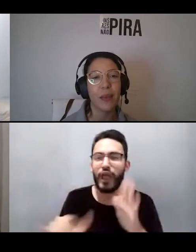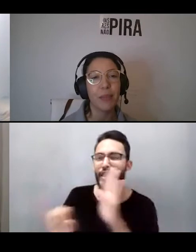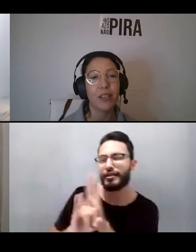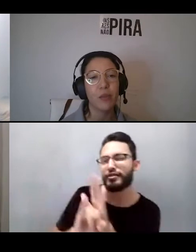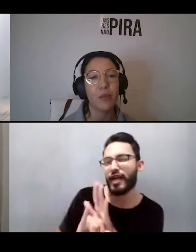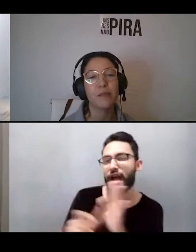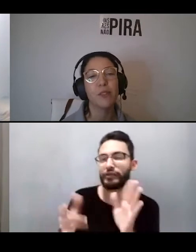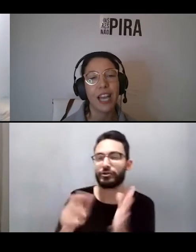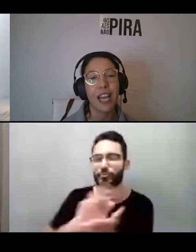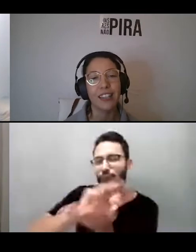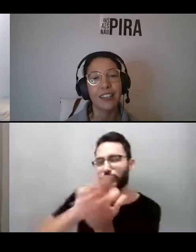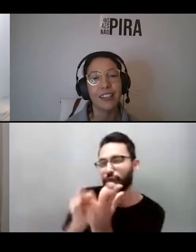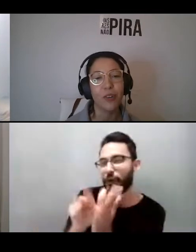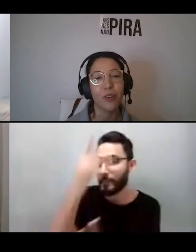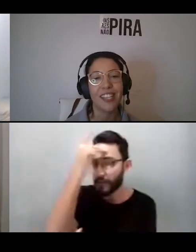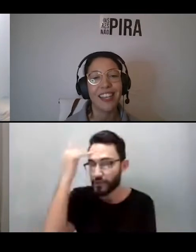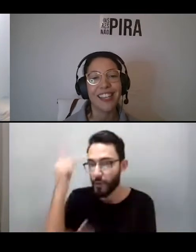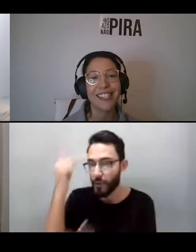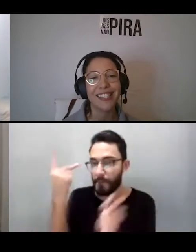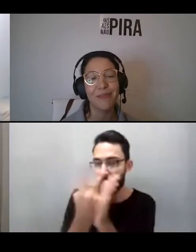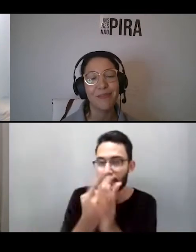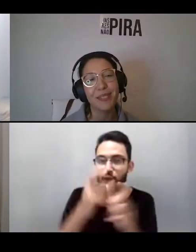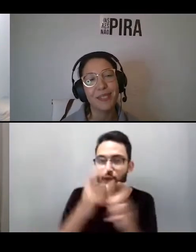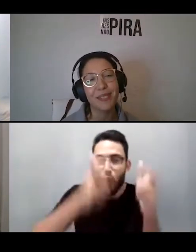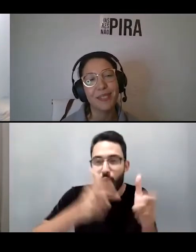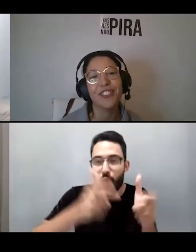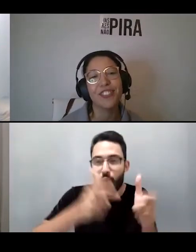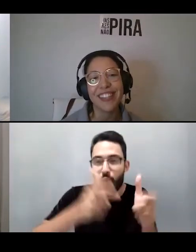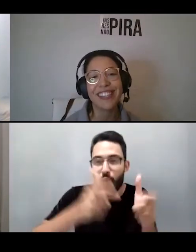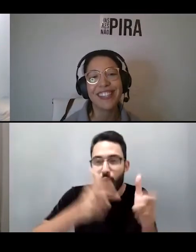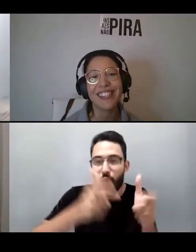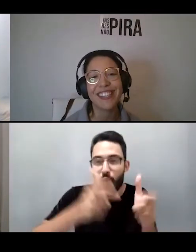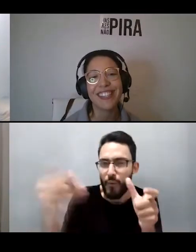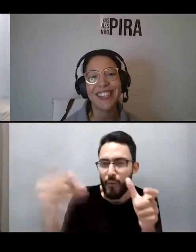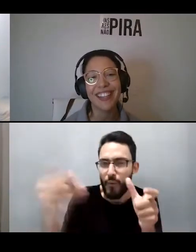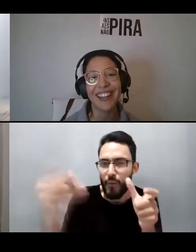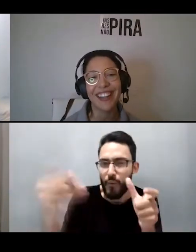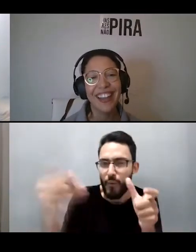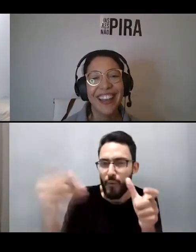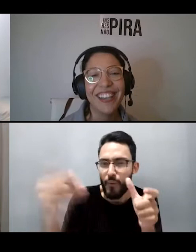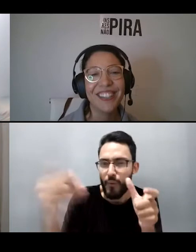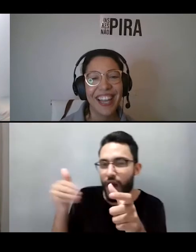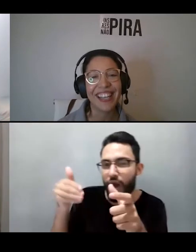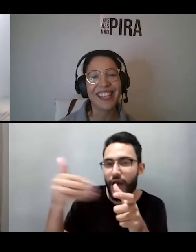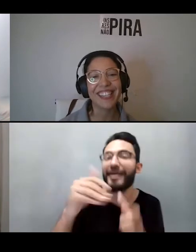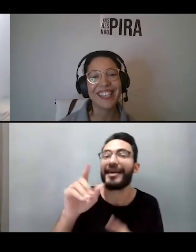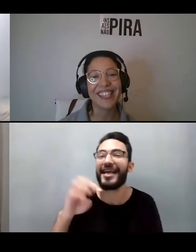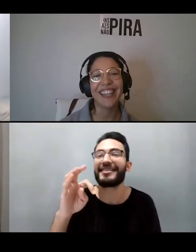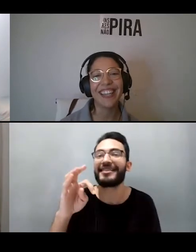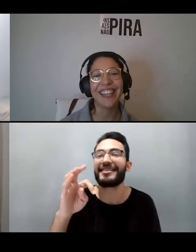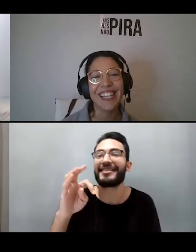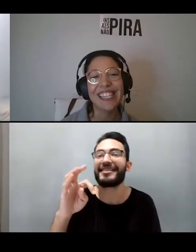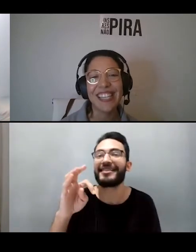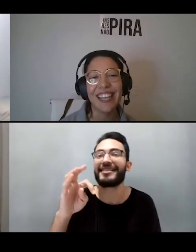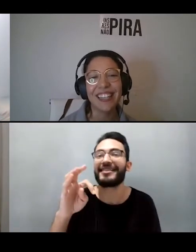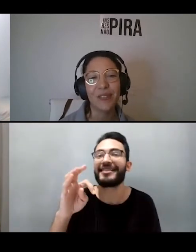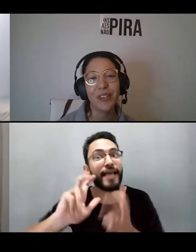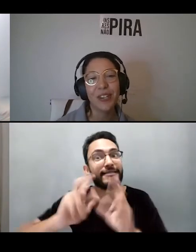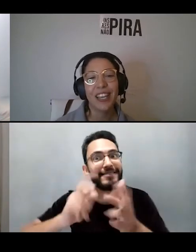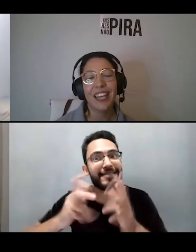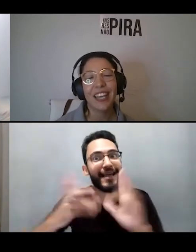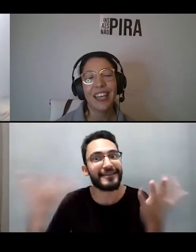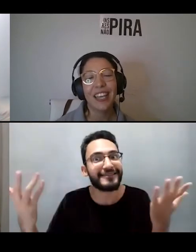de pessoas que habitam o mesmo lugar. Então, nós aqui estamos na comunidade TDC, né? Hashtag CIT no TDC.